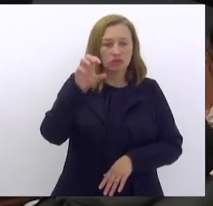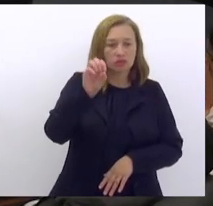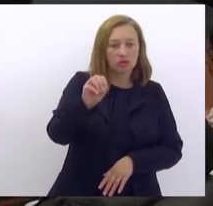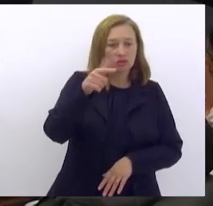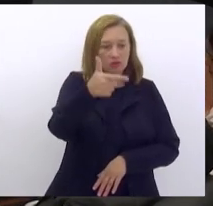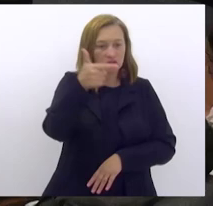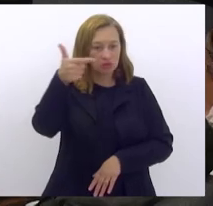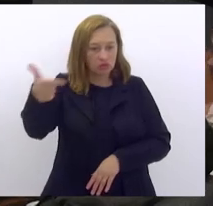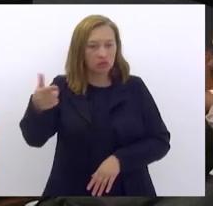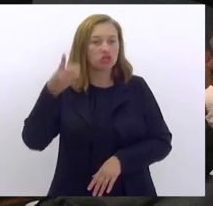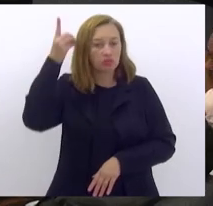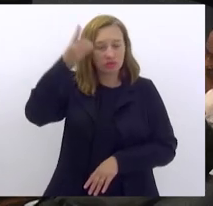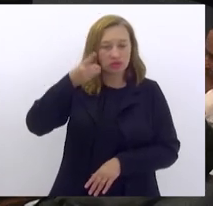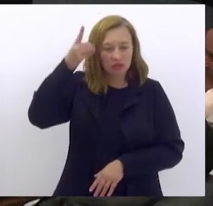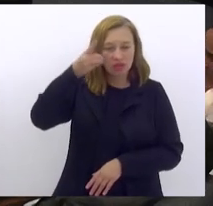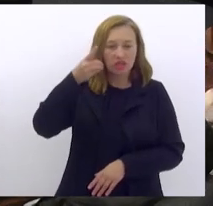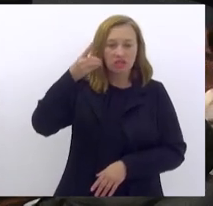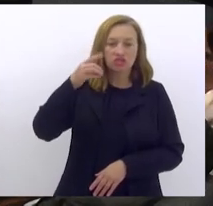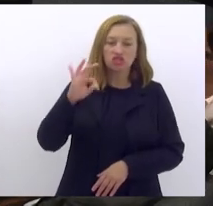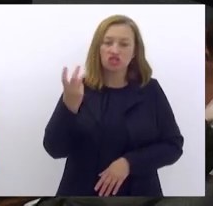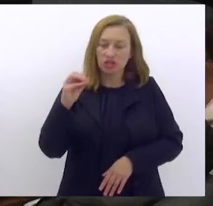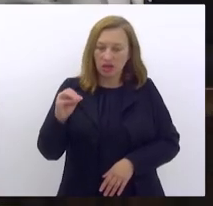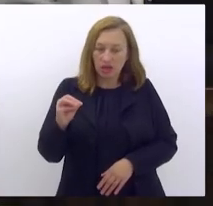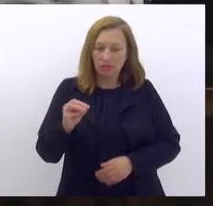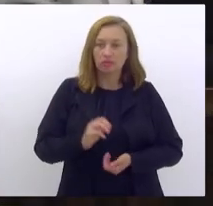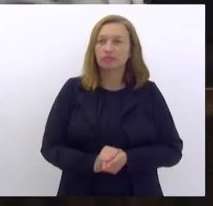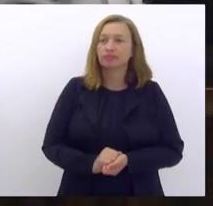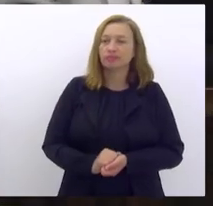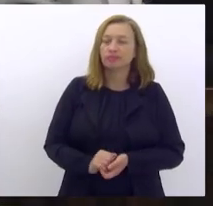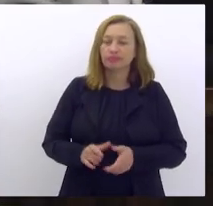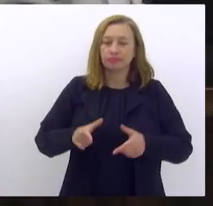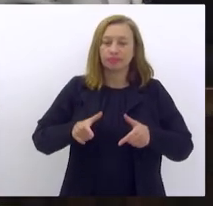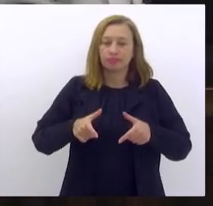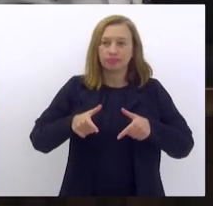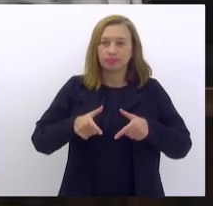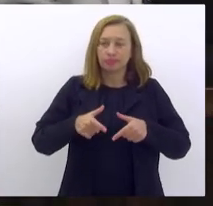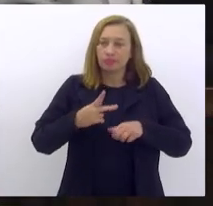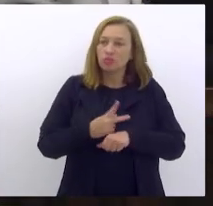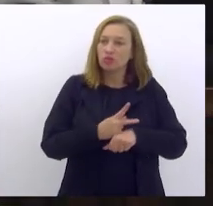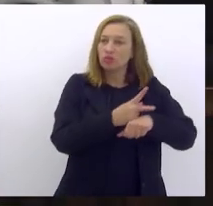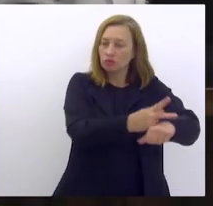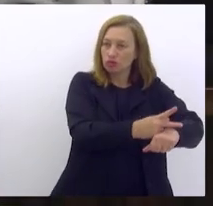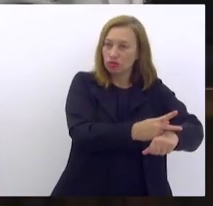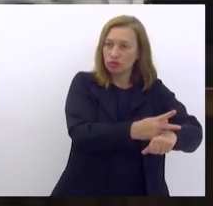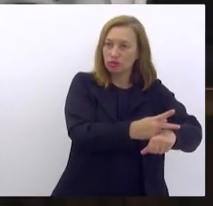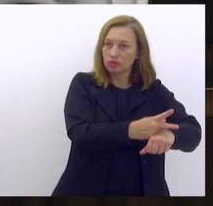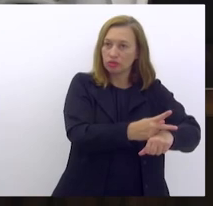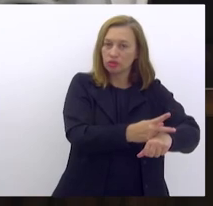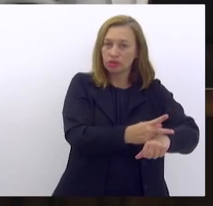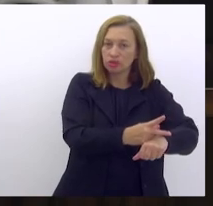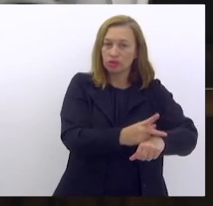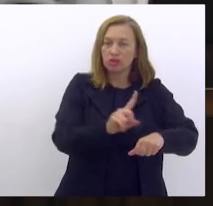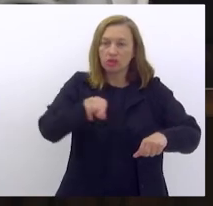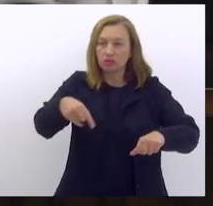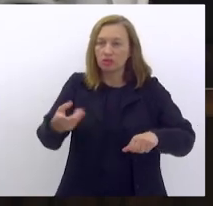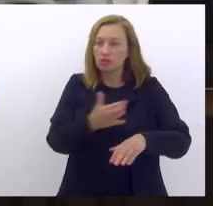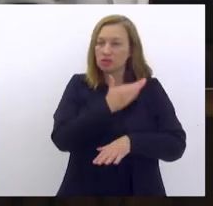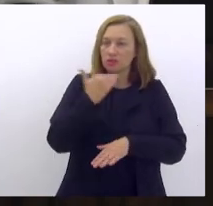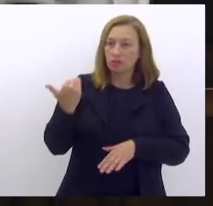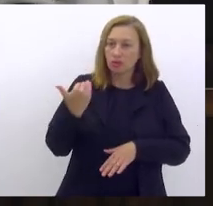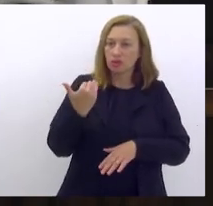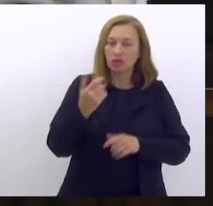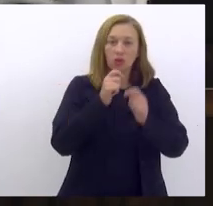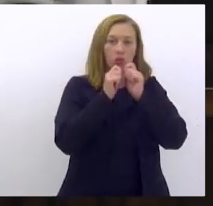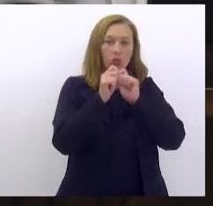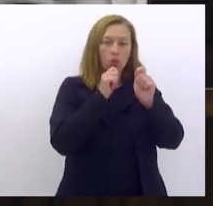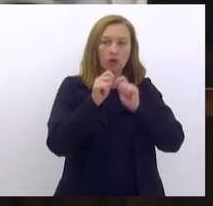02/2022, de autoria do deputado Tiago Rangel, que concede o título e benemérito pós-morte à